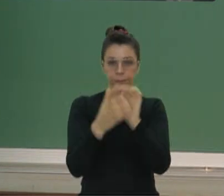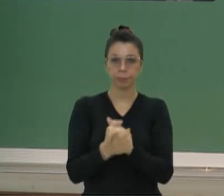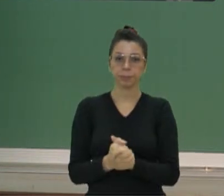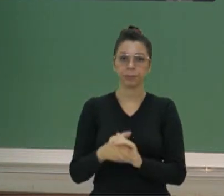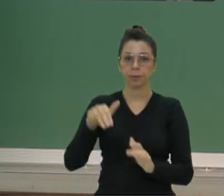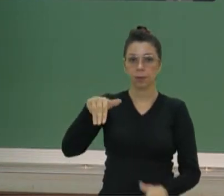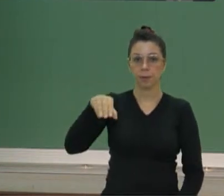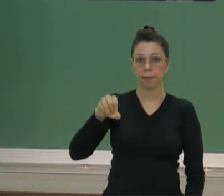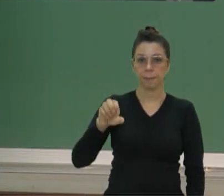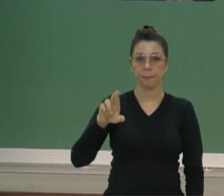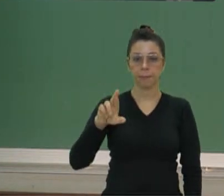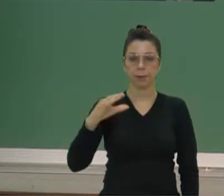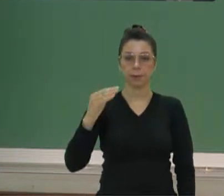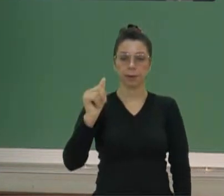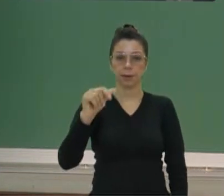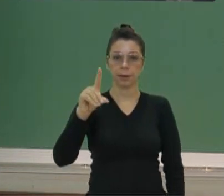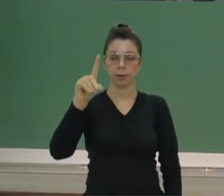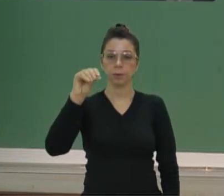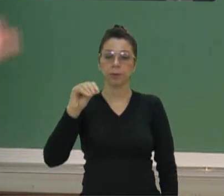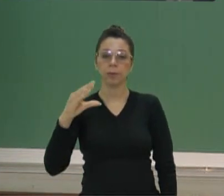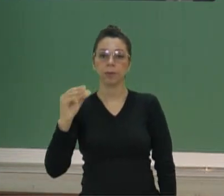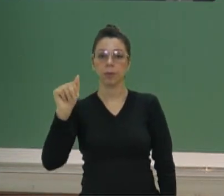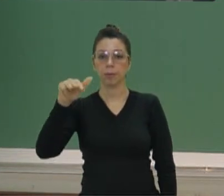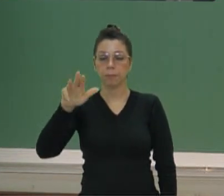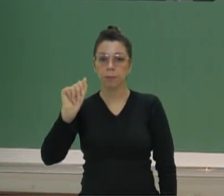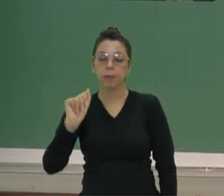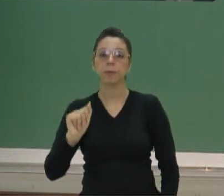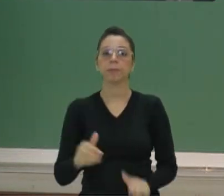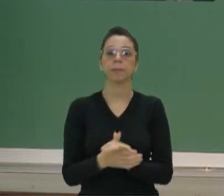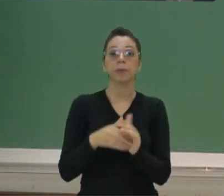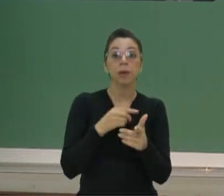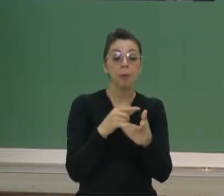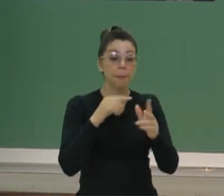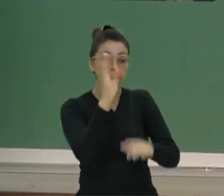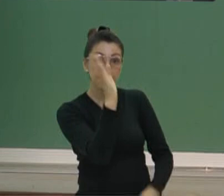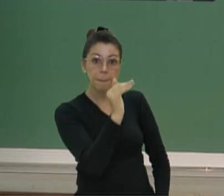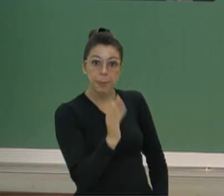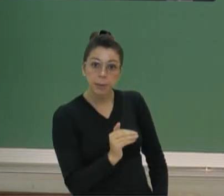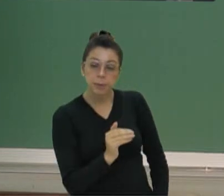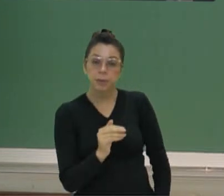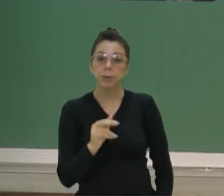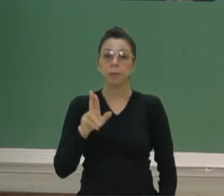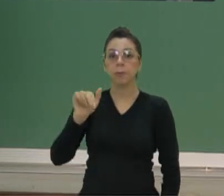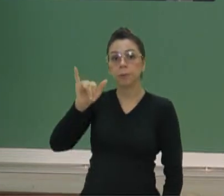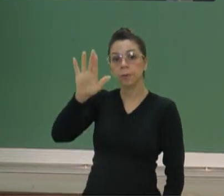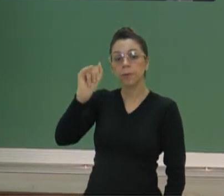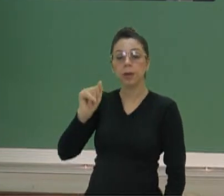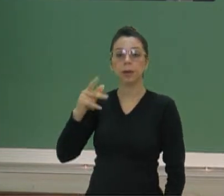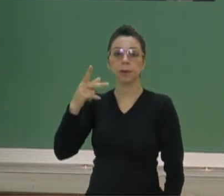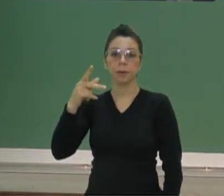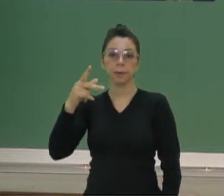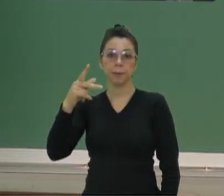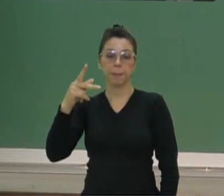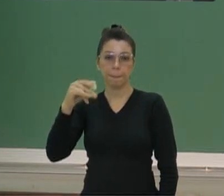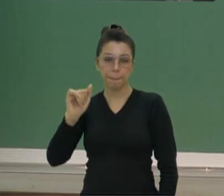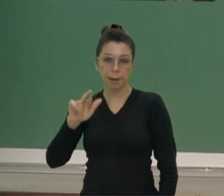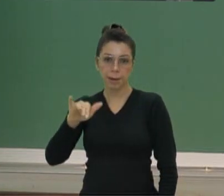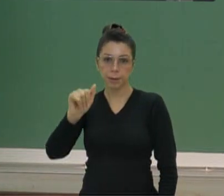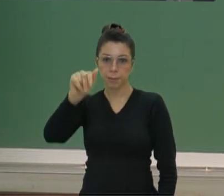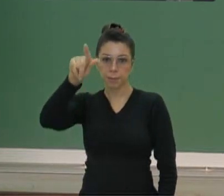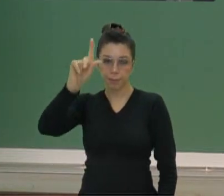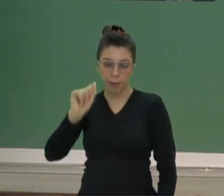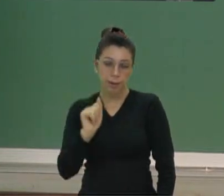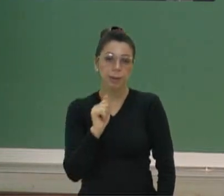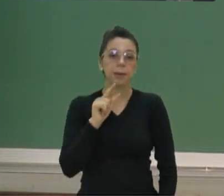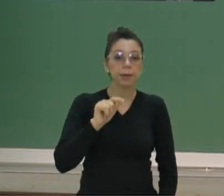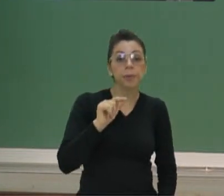do Brasil, Argentina, Uruguai e Paraguai, inicialmente, é Mercosul, porque a ideia era começar